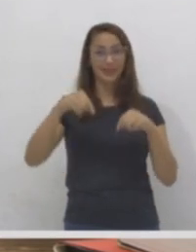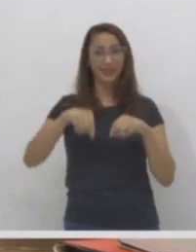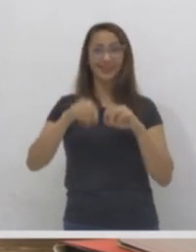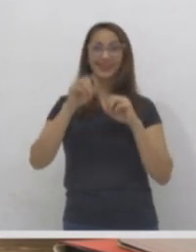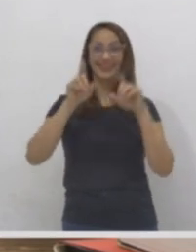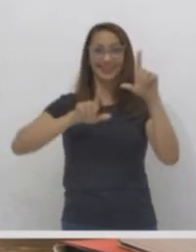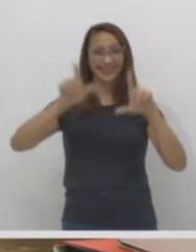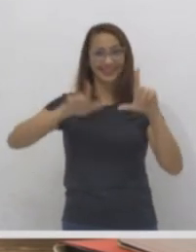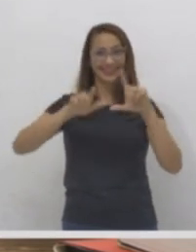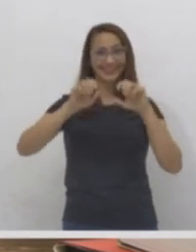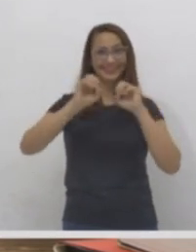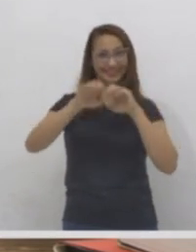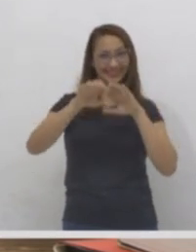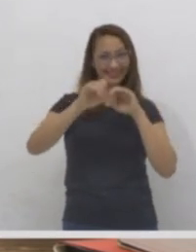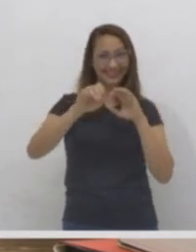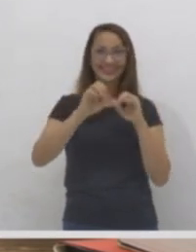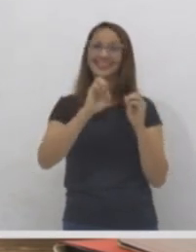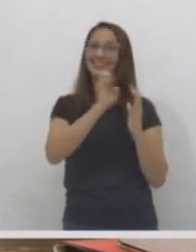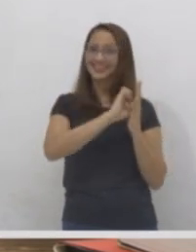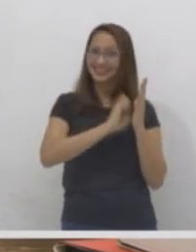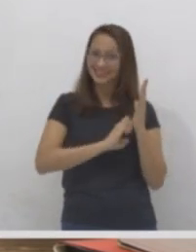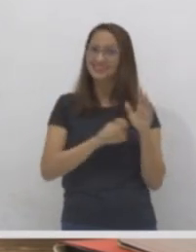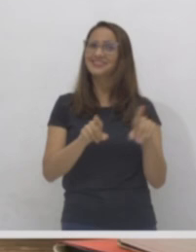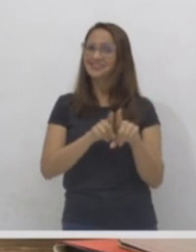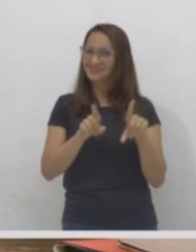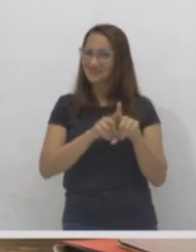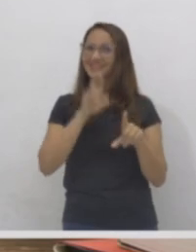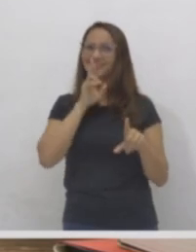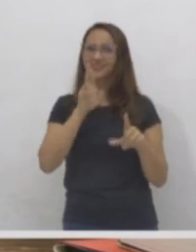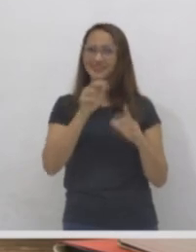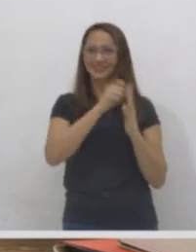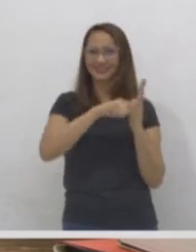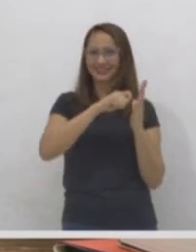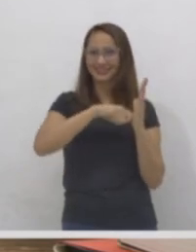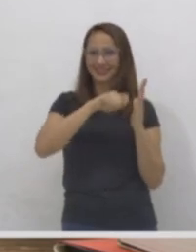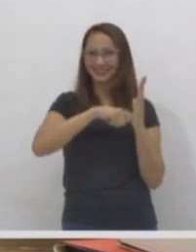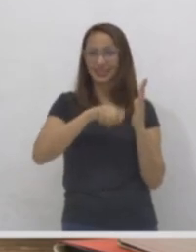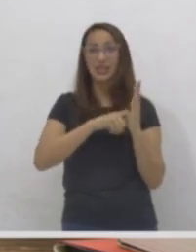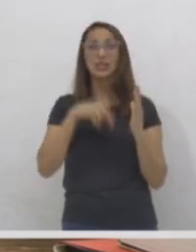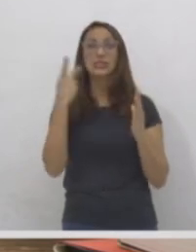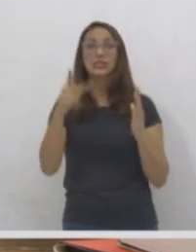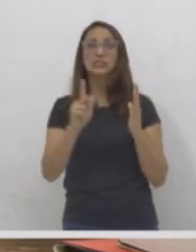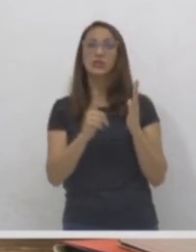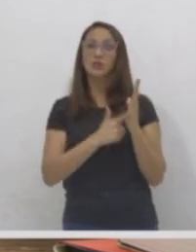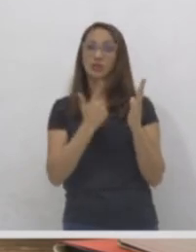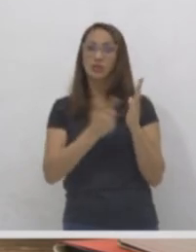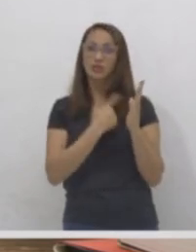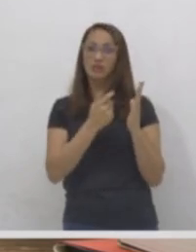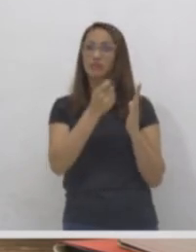é muito importante para que você possa aprender melhor. No mais,